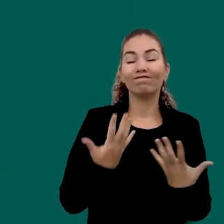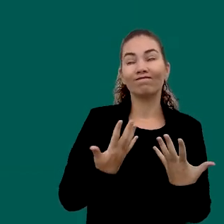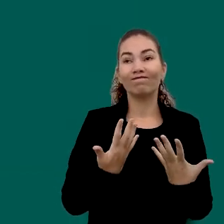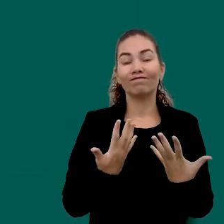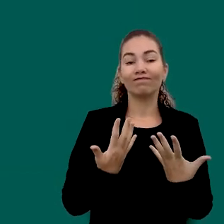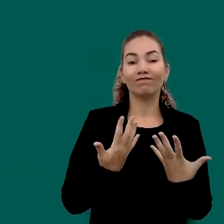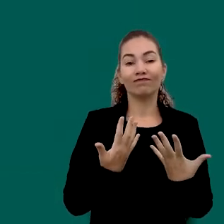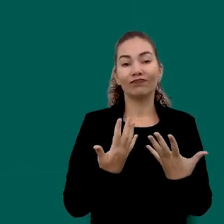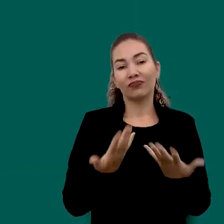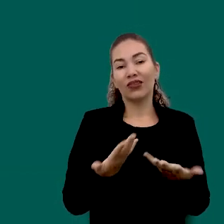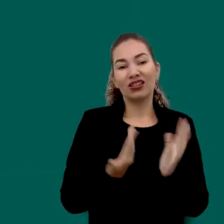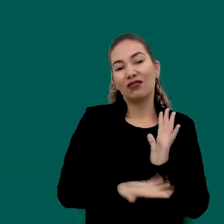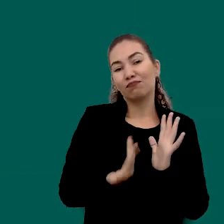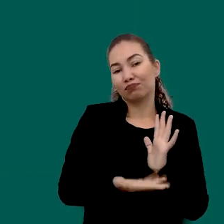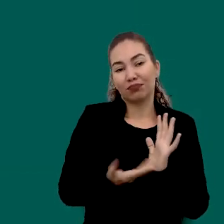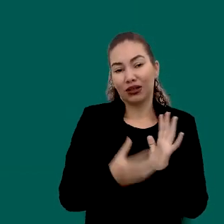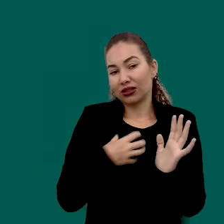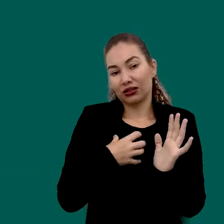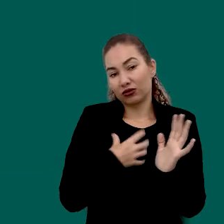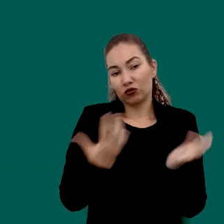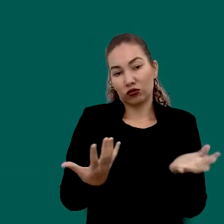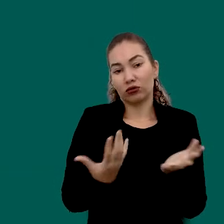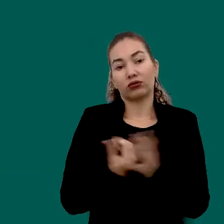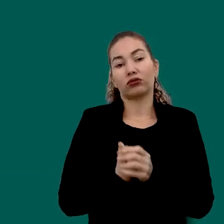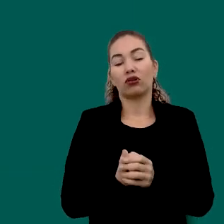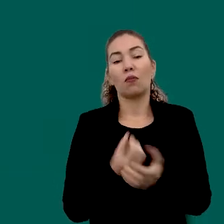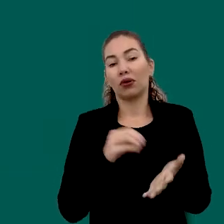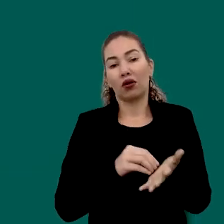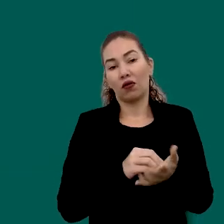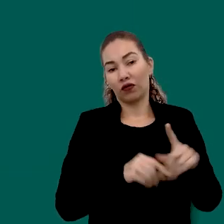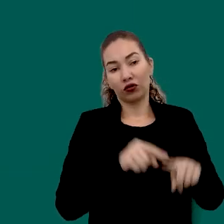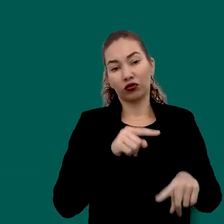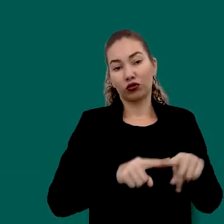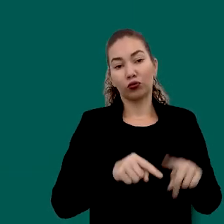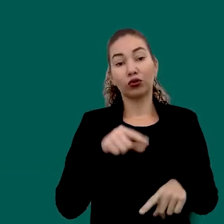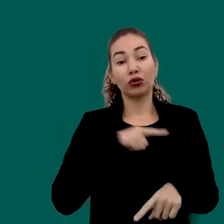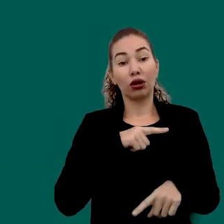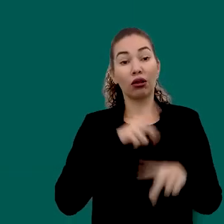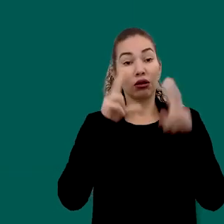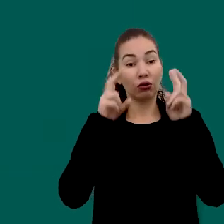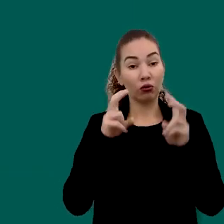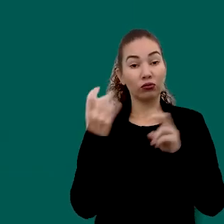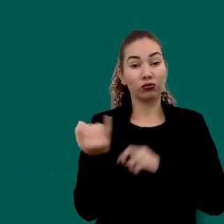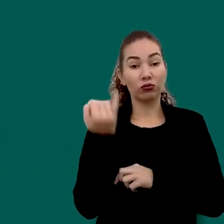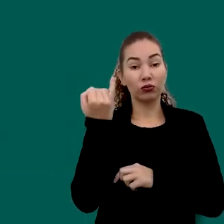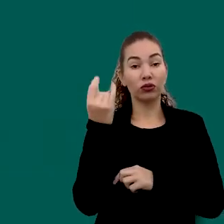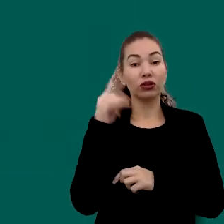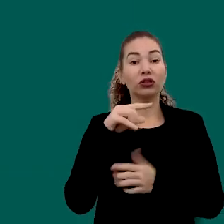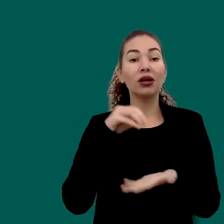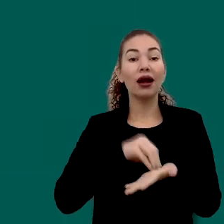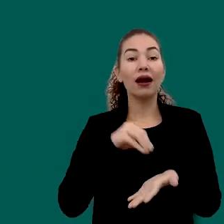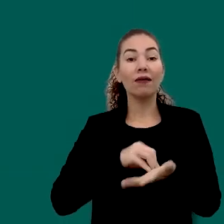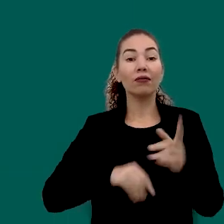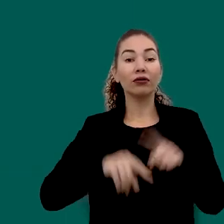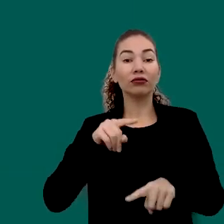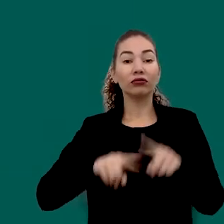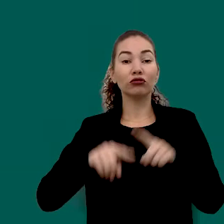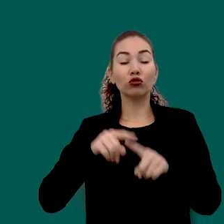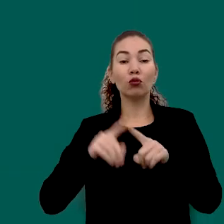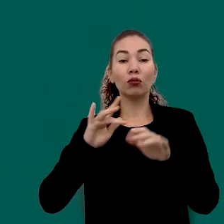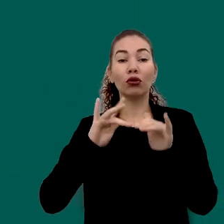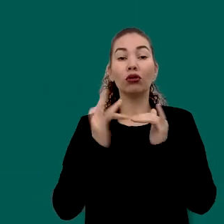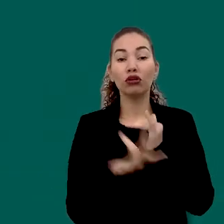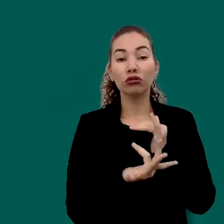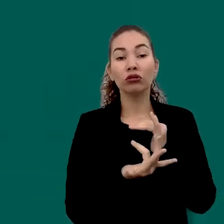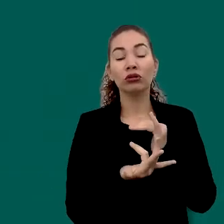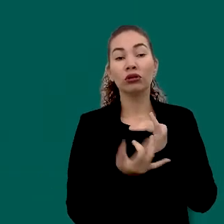lesado nessa situação toda, para que não falte produto. E tem uma questão muito importante, que é a falta de produtos na rede social ou na